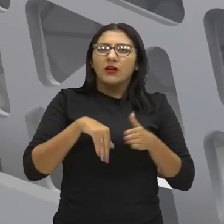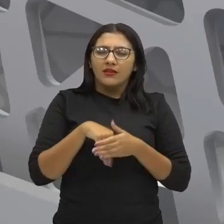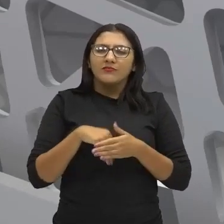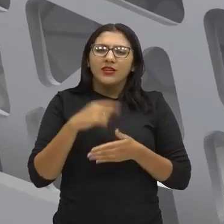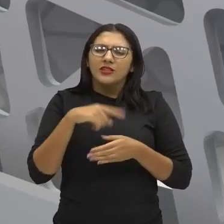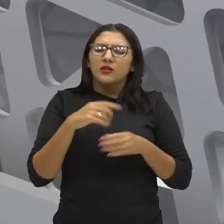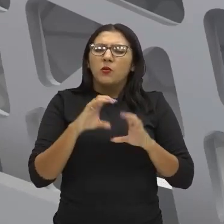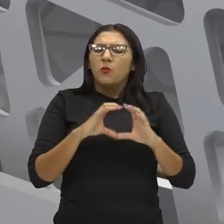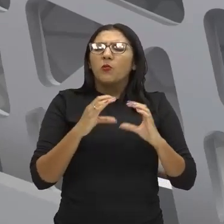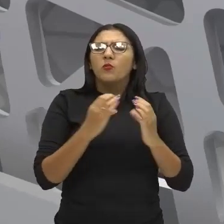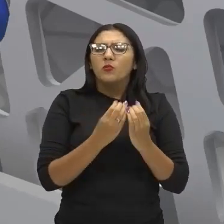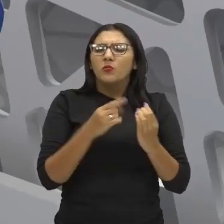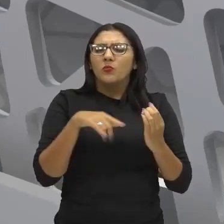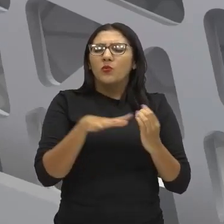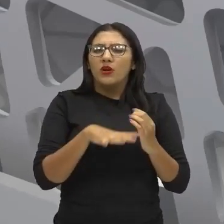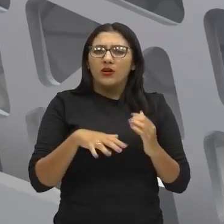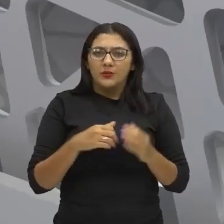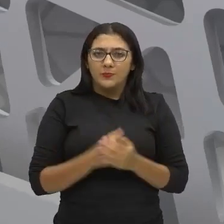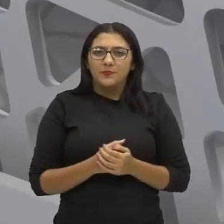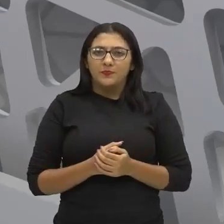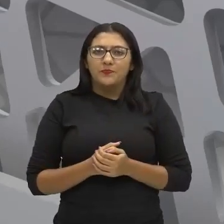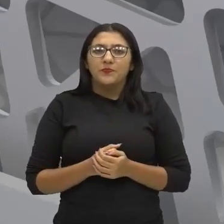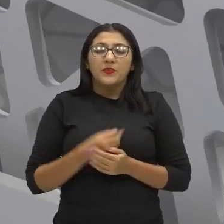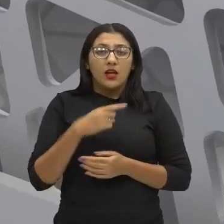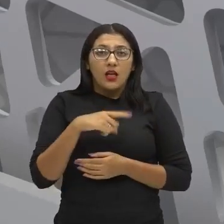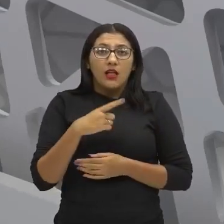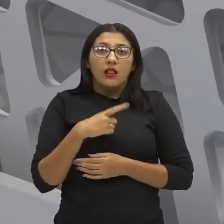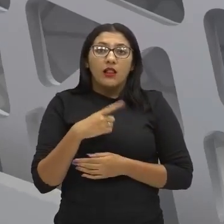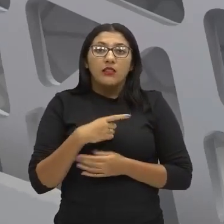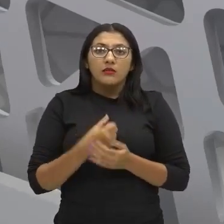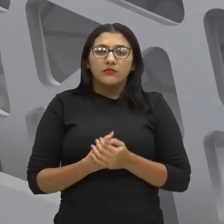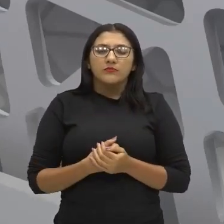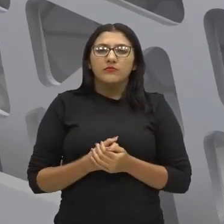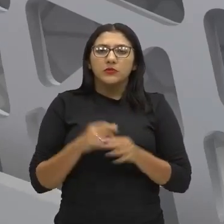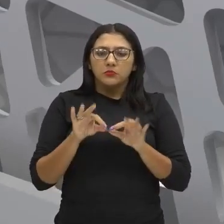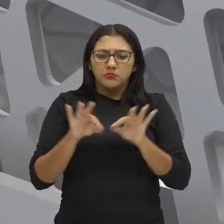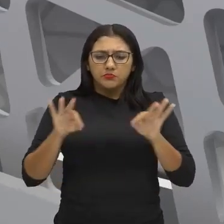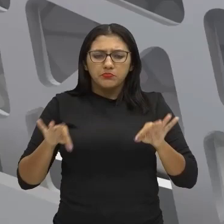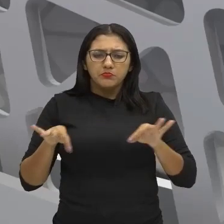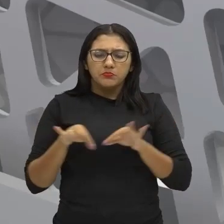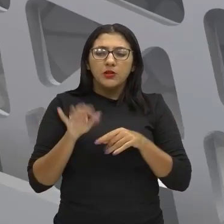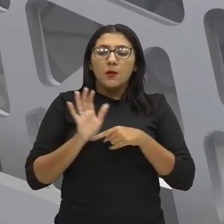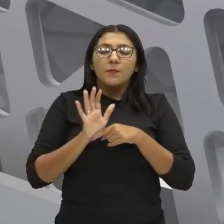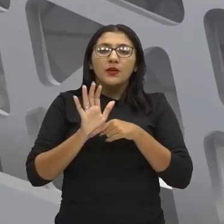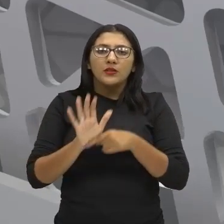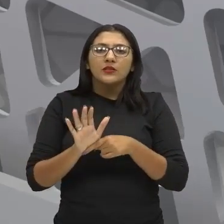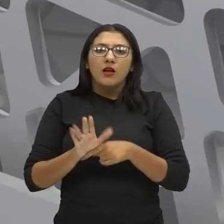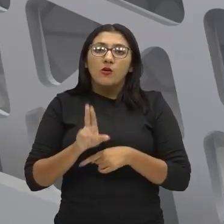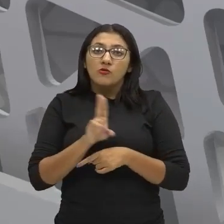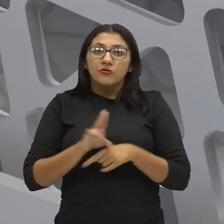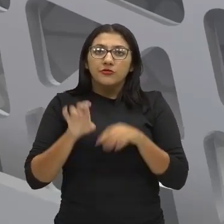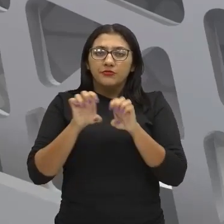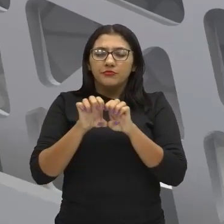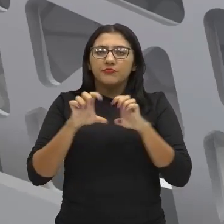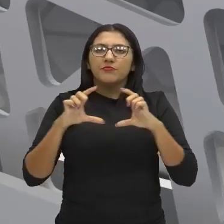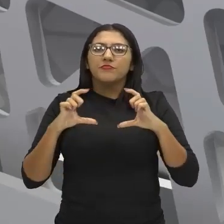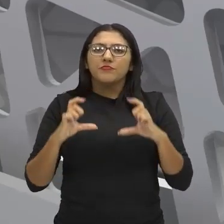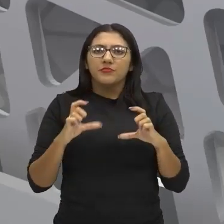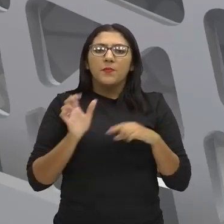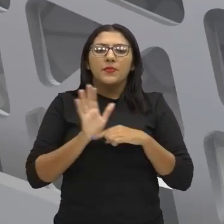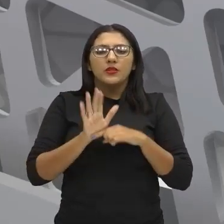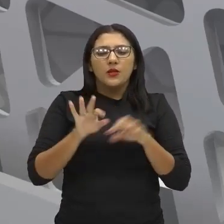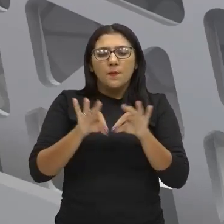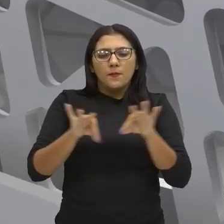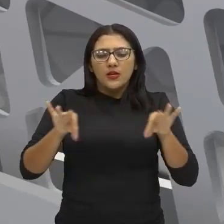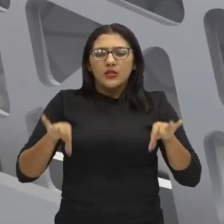Bacabal, onde essa comunidade foi passada as dimensões do campo através da linguagem da matemática,